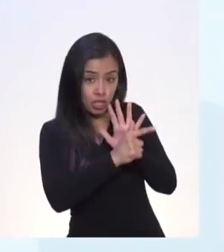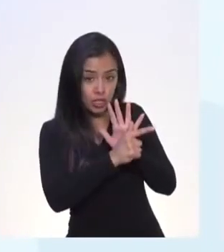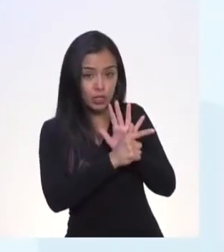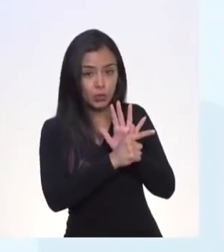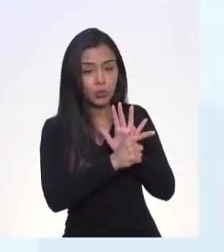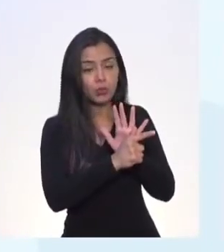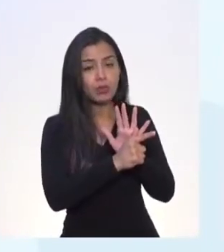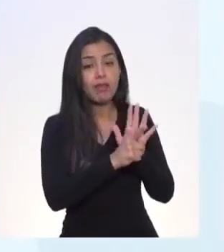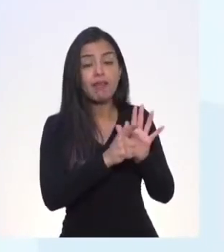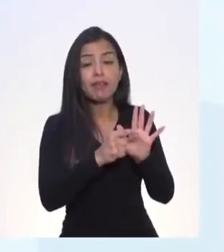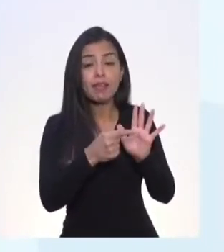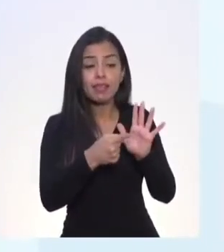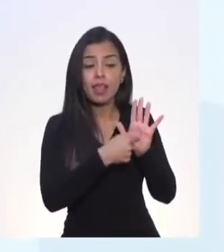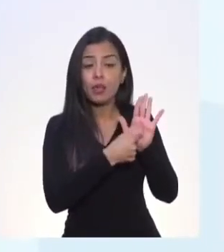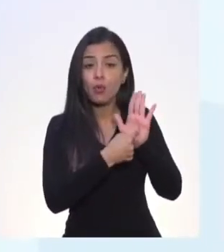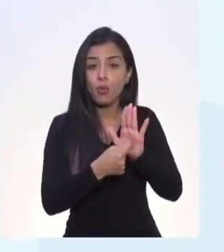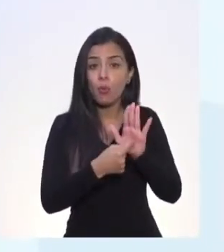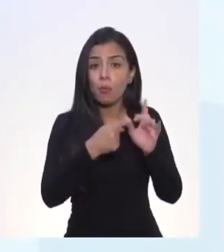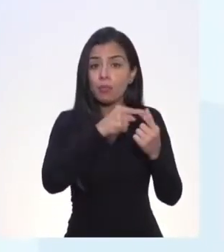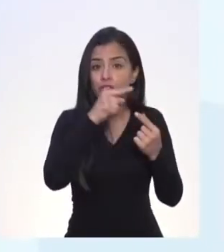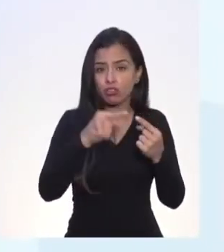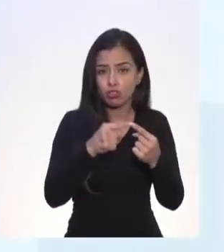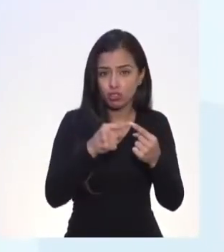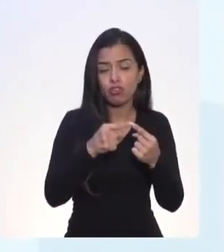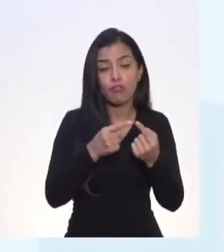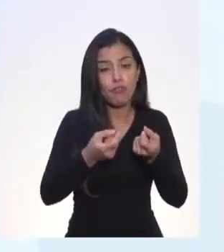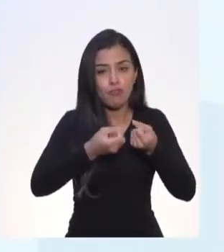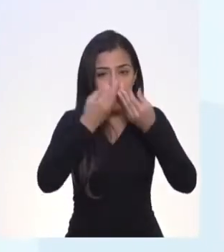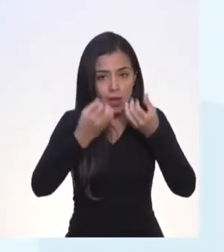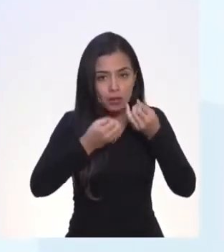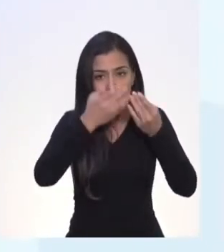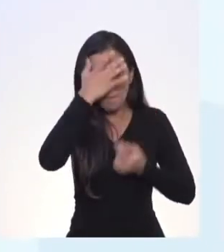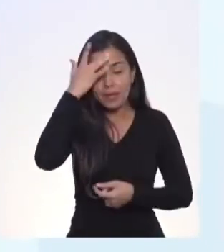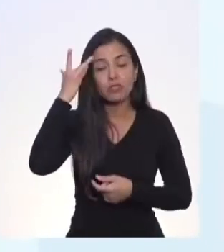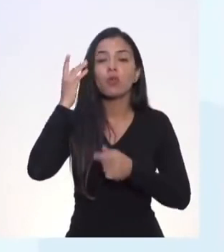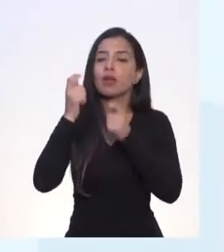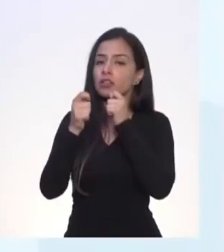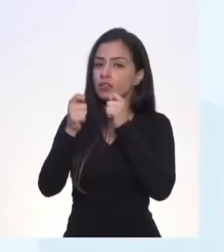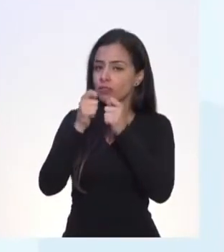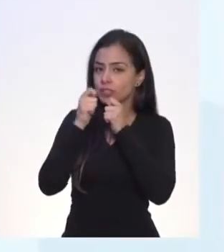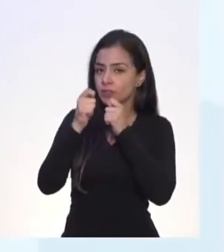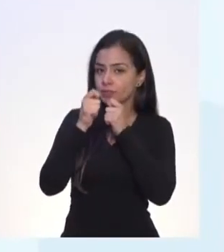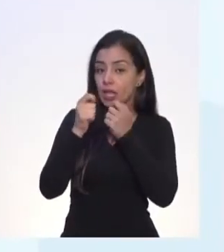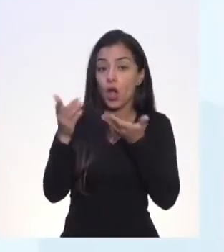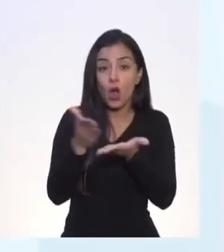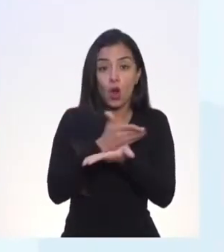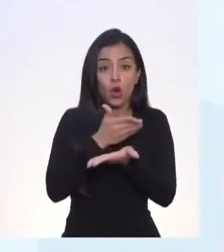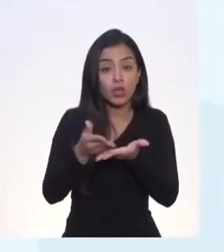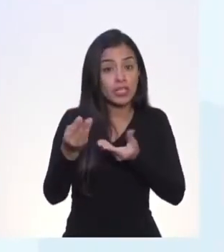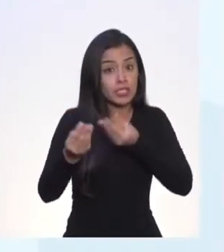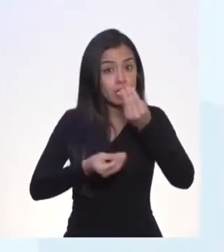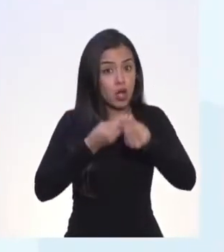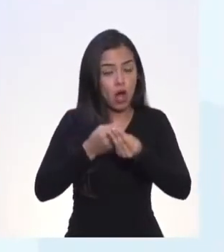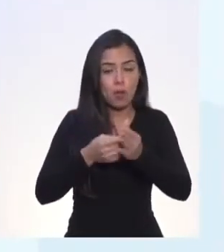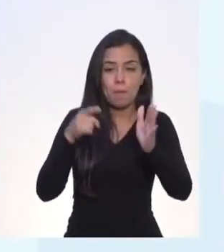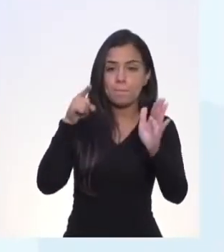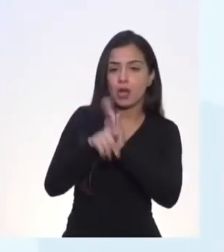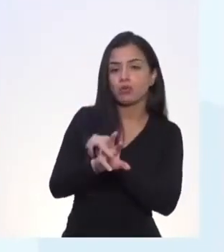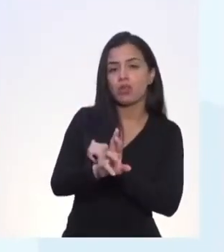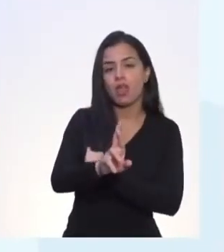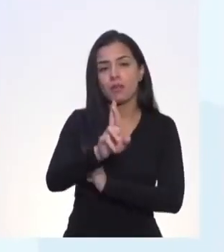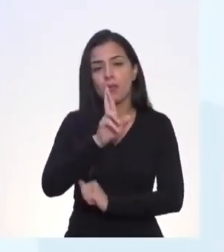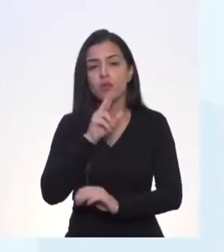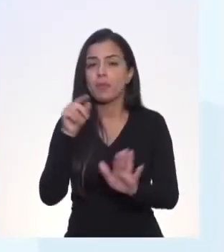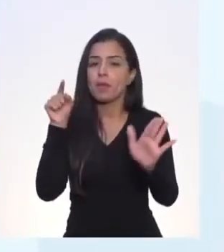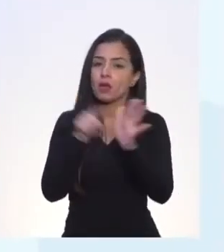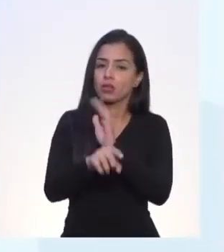divulgar informações a respeito do entrevistado. Organizada na forma de perguntas e respostas, as entrevistas geralmente focam